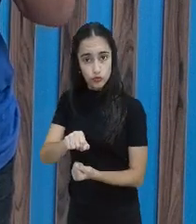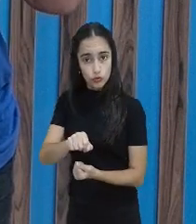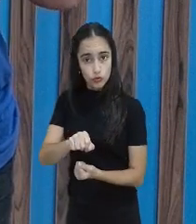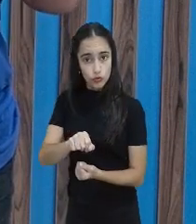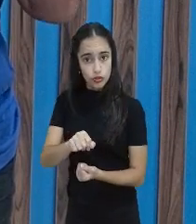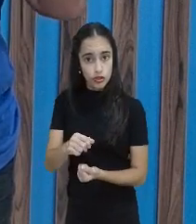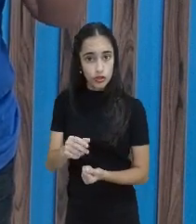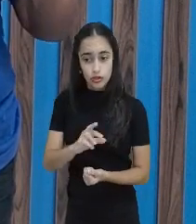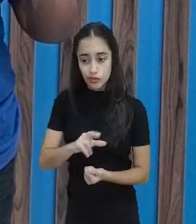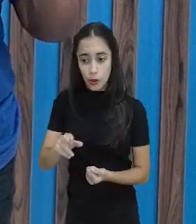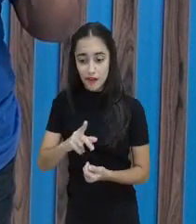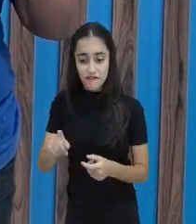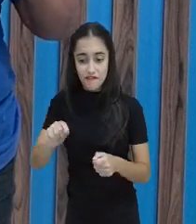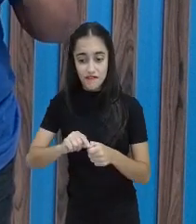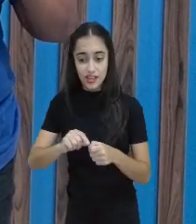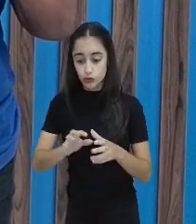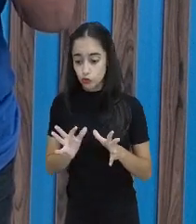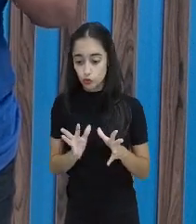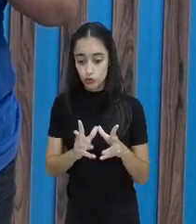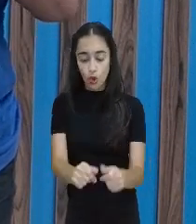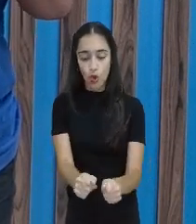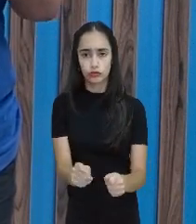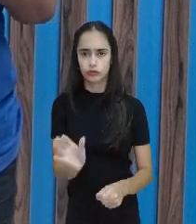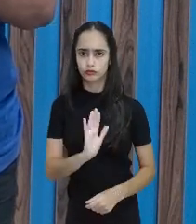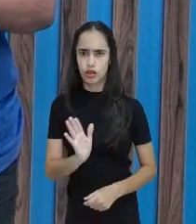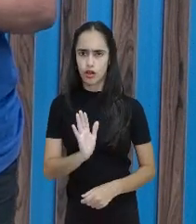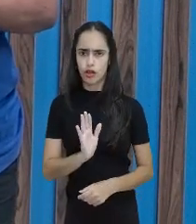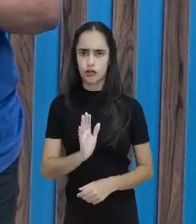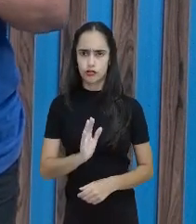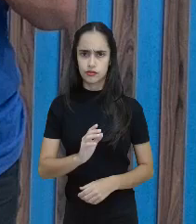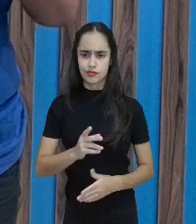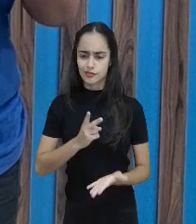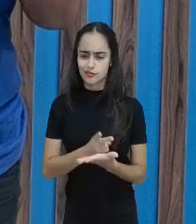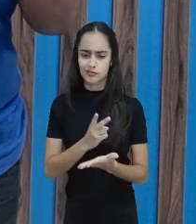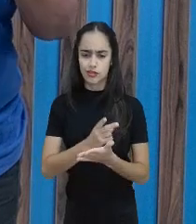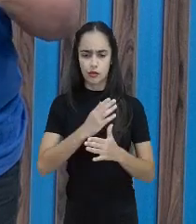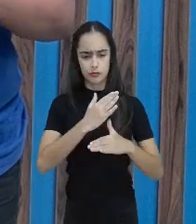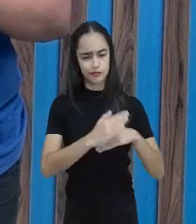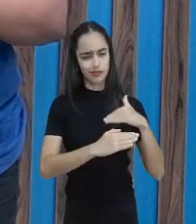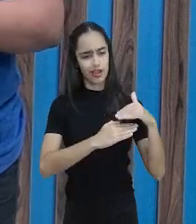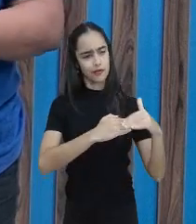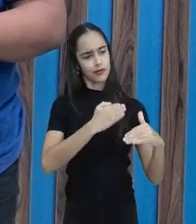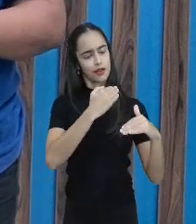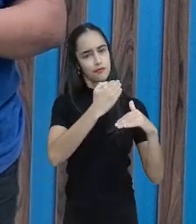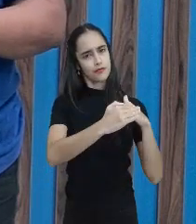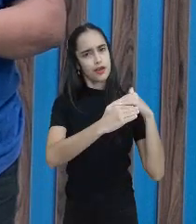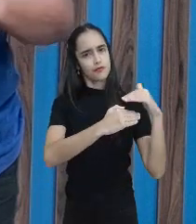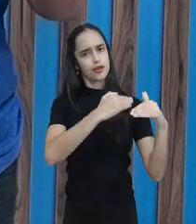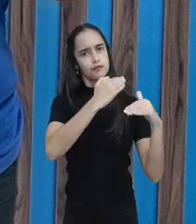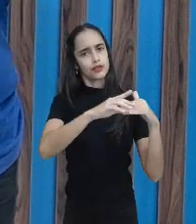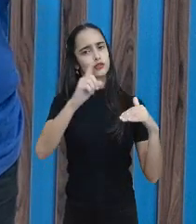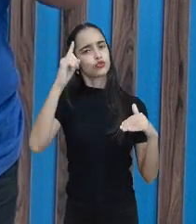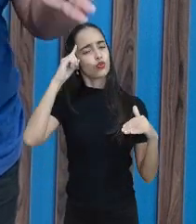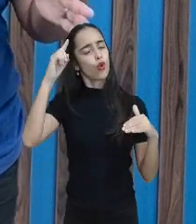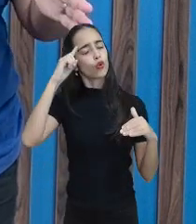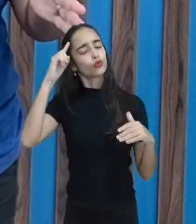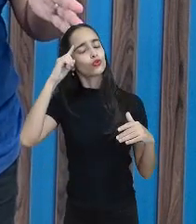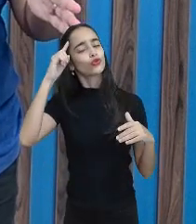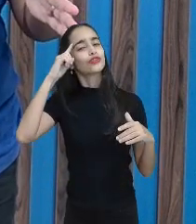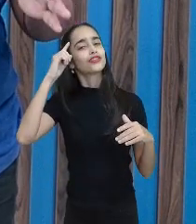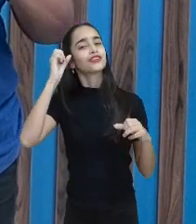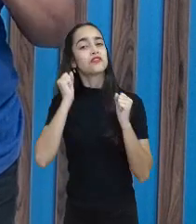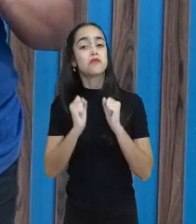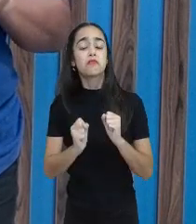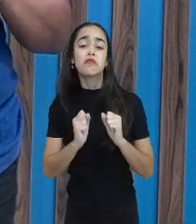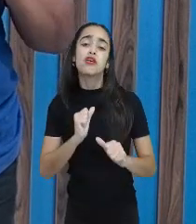e pronto, completo. Não, ele está sendo feito a cada dia. Ele pode ser mudado. Ele não é